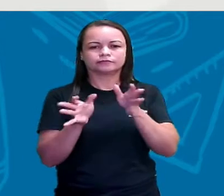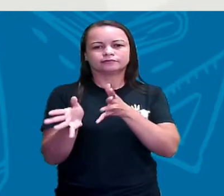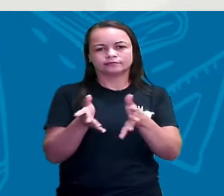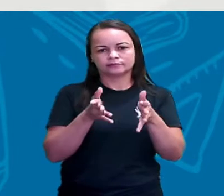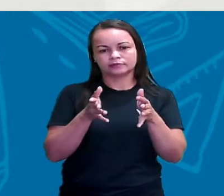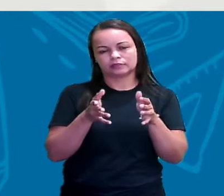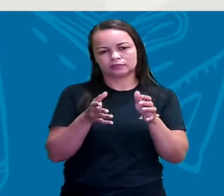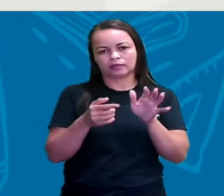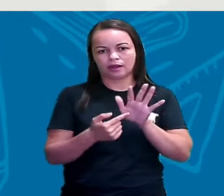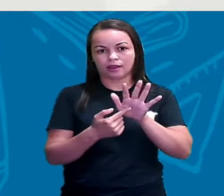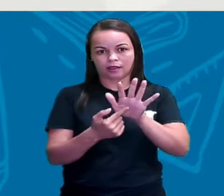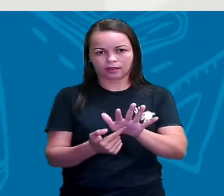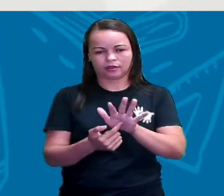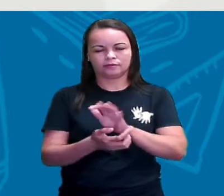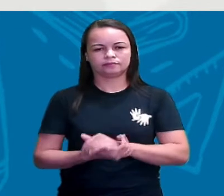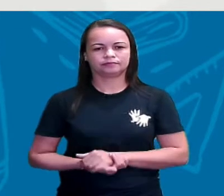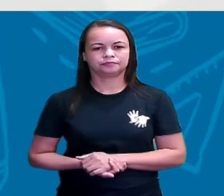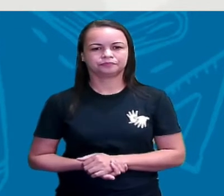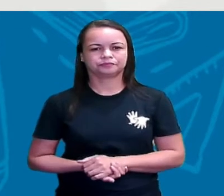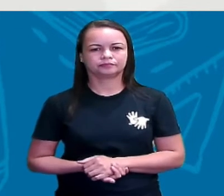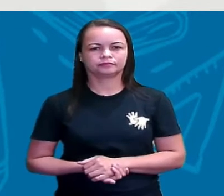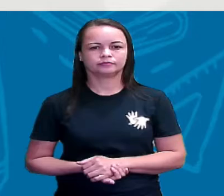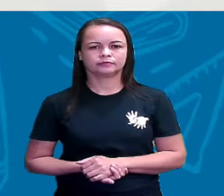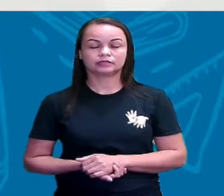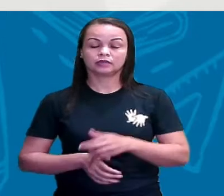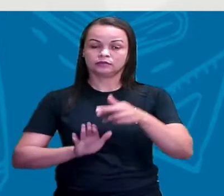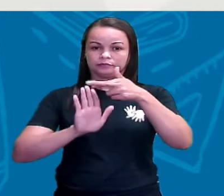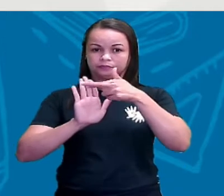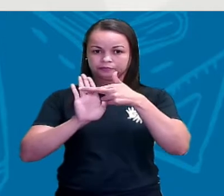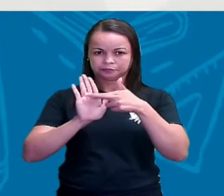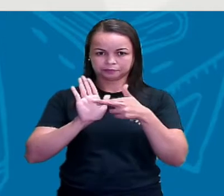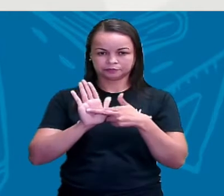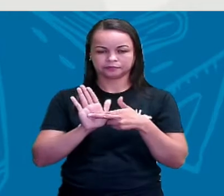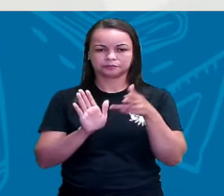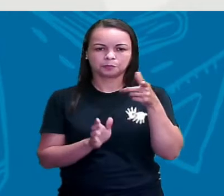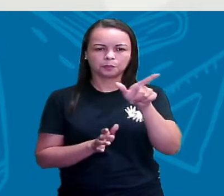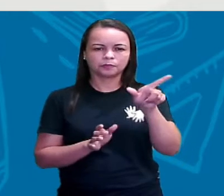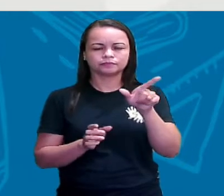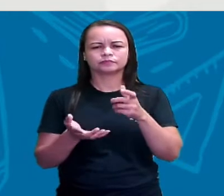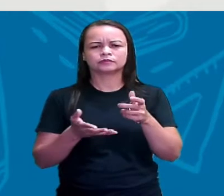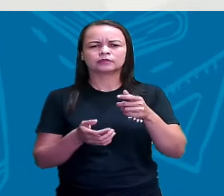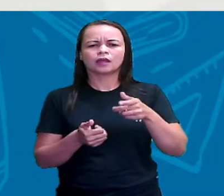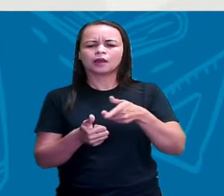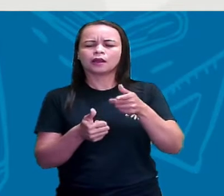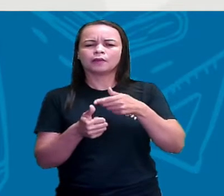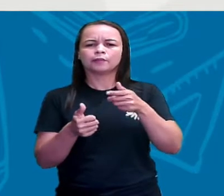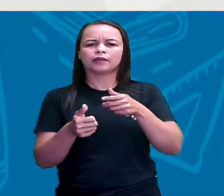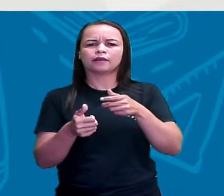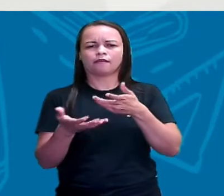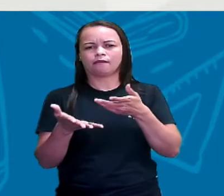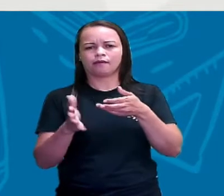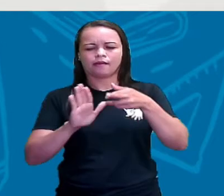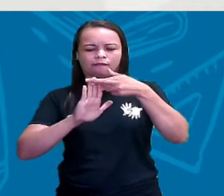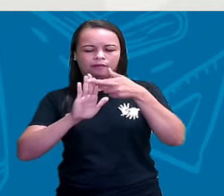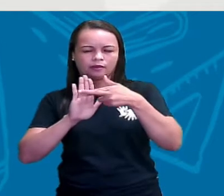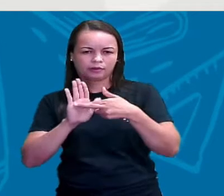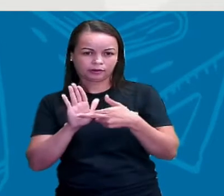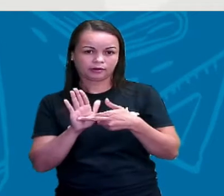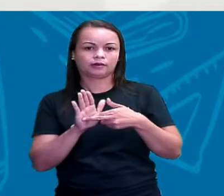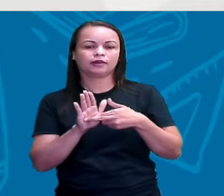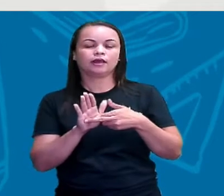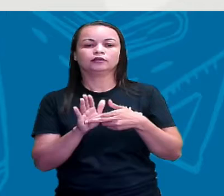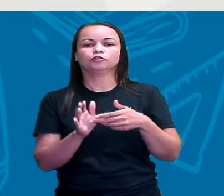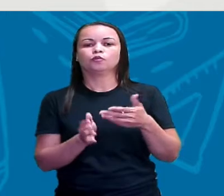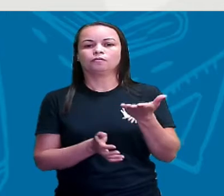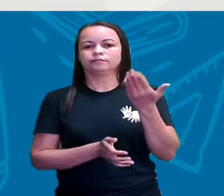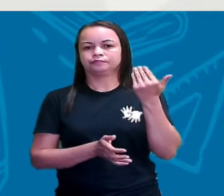liked. Vamos ver outras regras. Gente, a primeira regra para verbo regular no passado simples